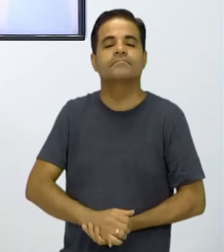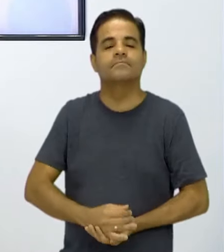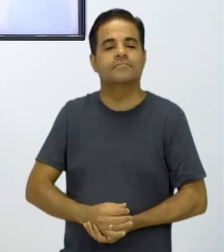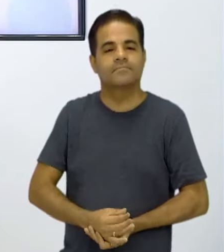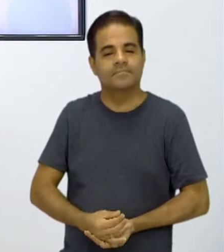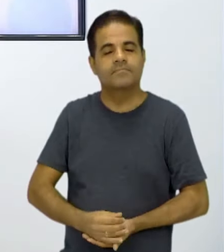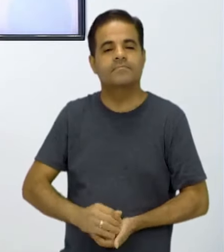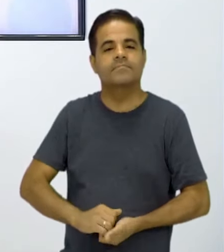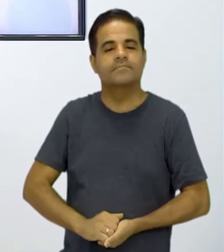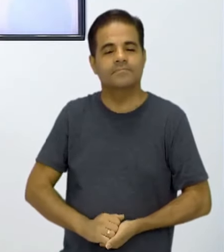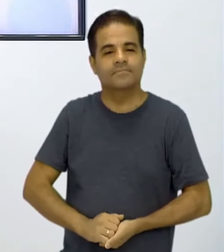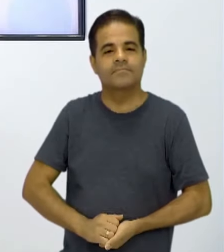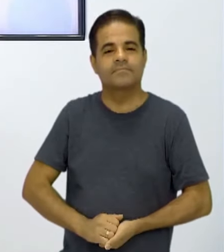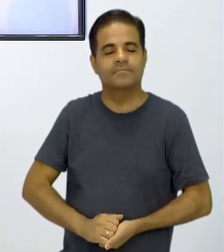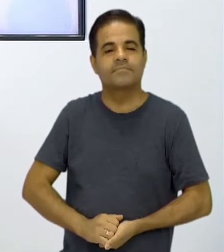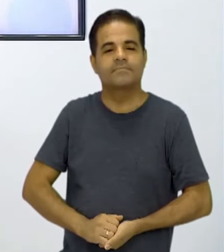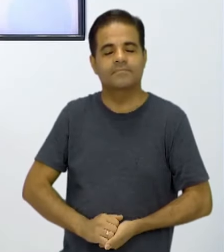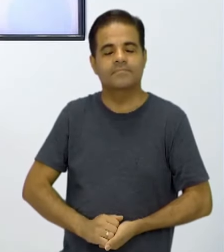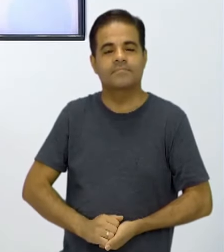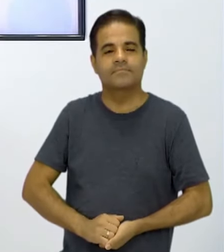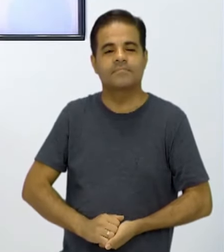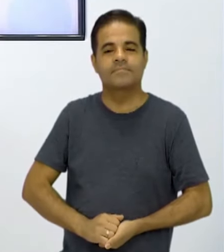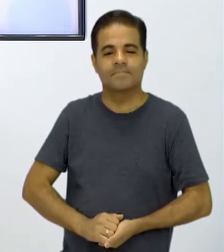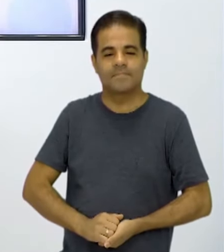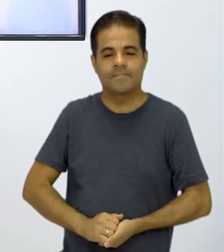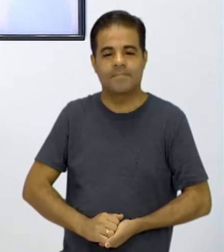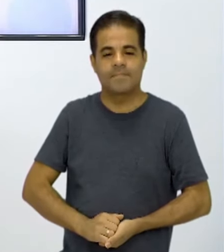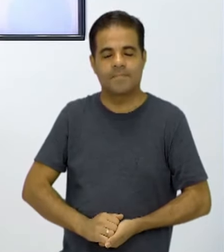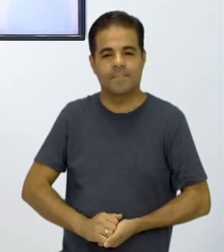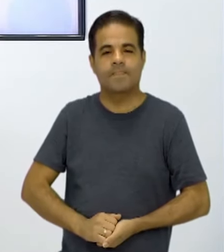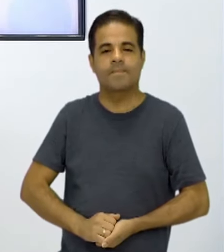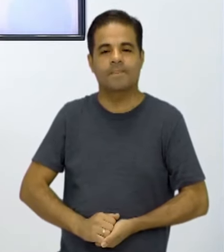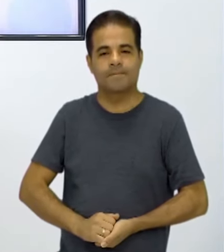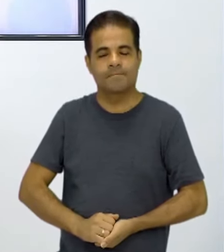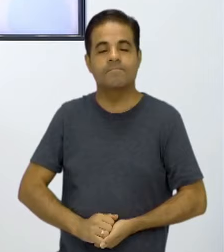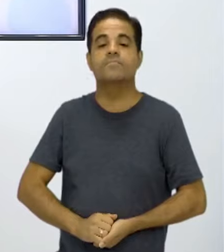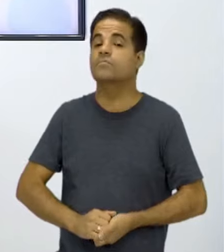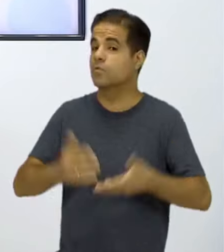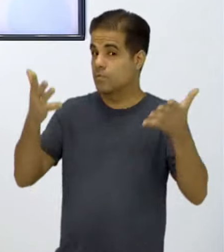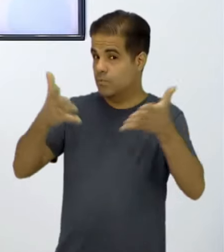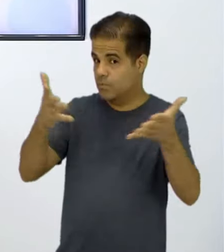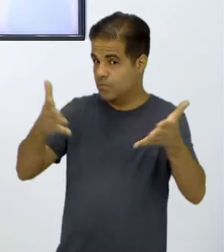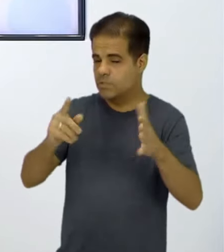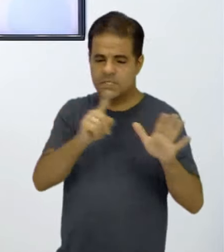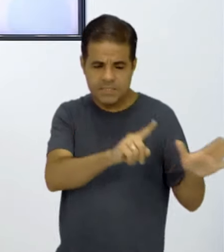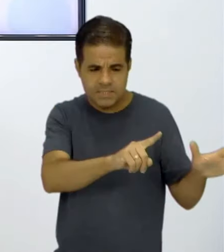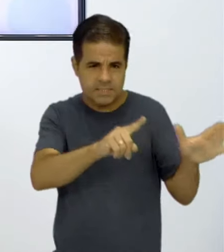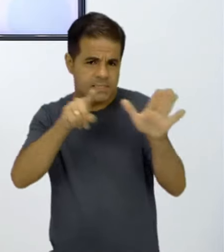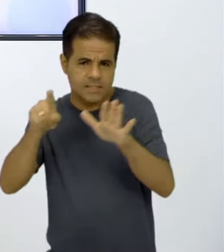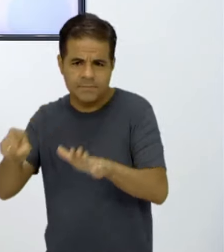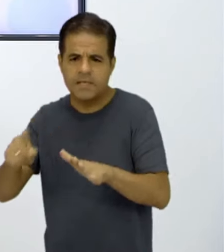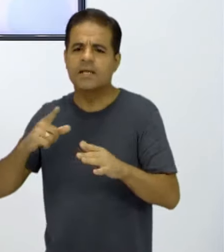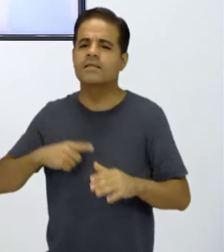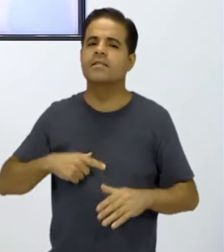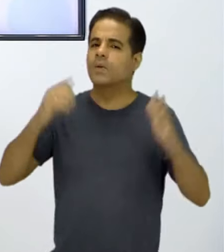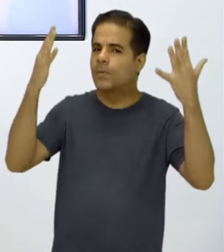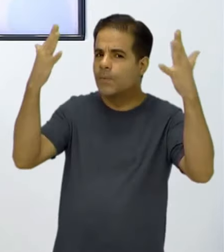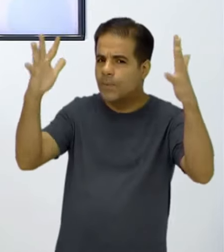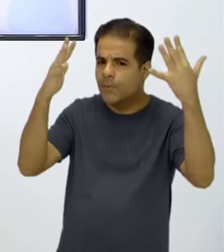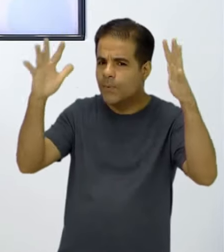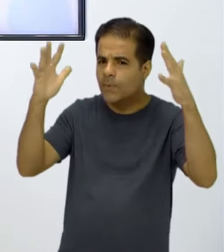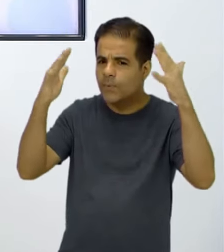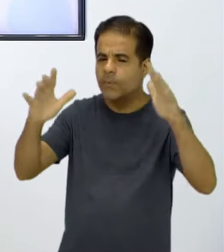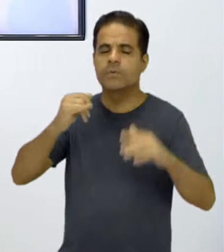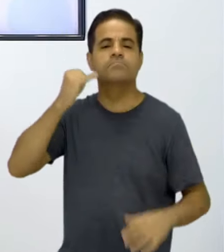e esse ano importante Celebration in the countries that speak english hoje essa semana tem aí uma celebração